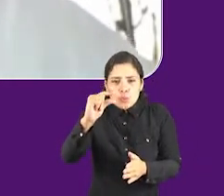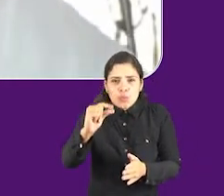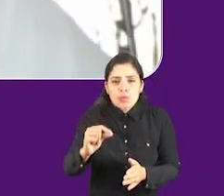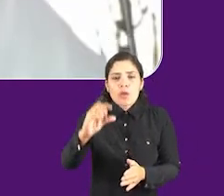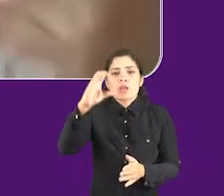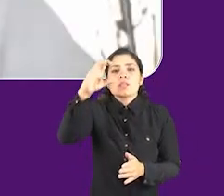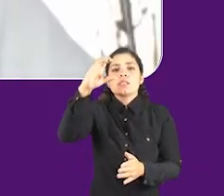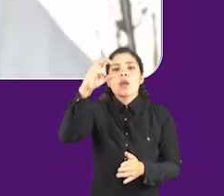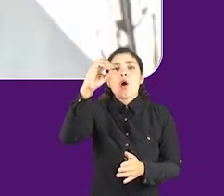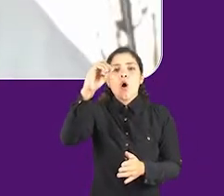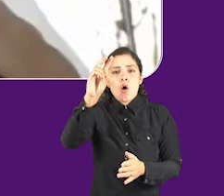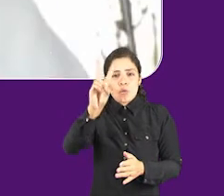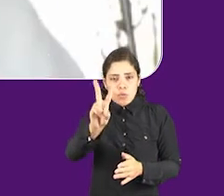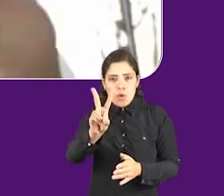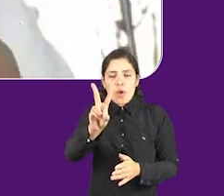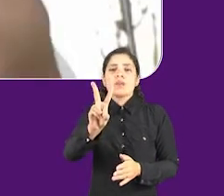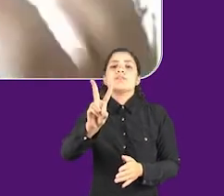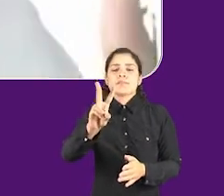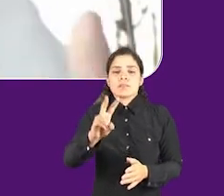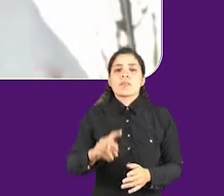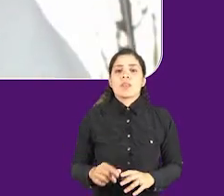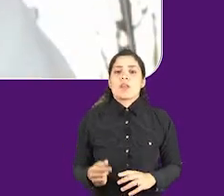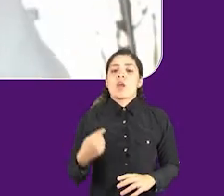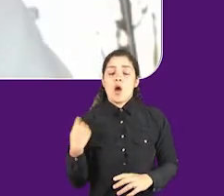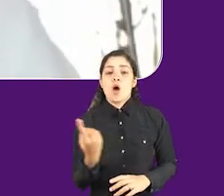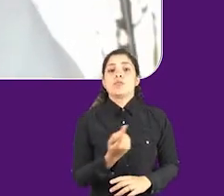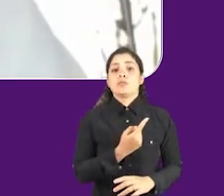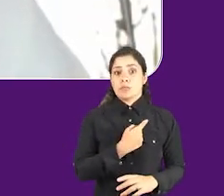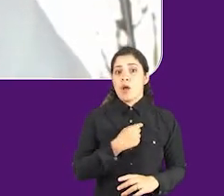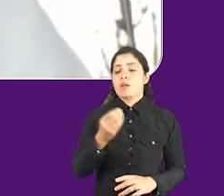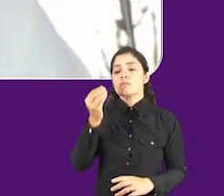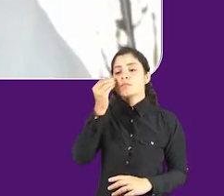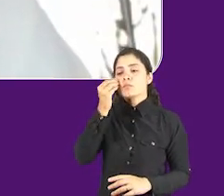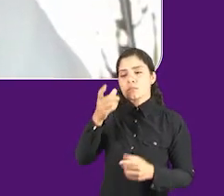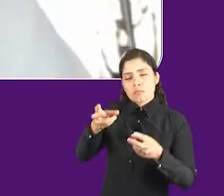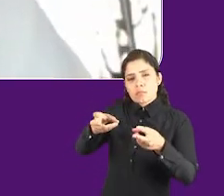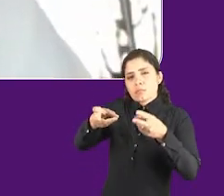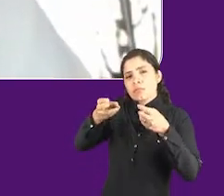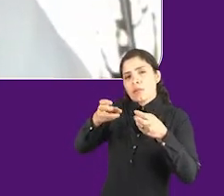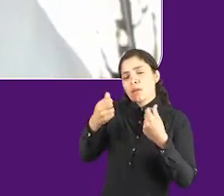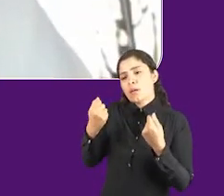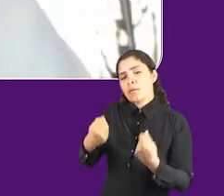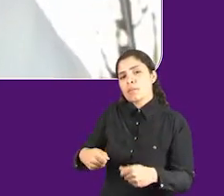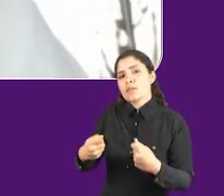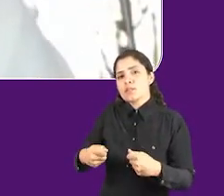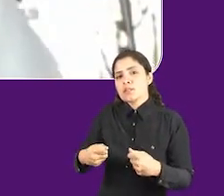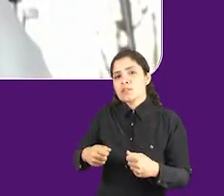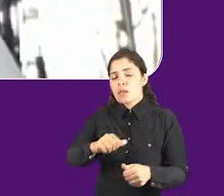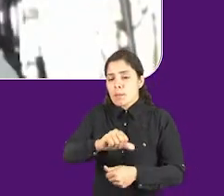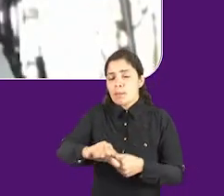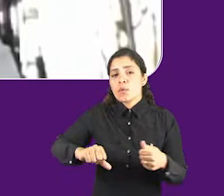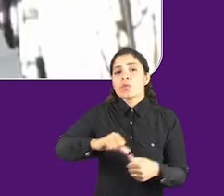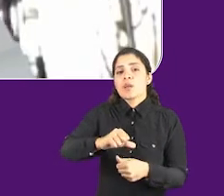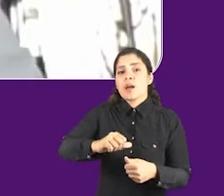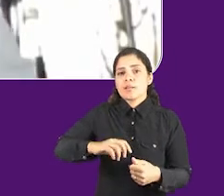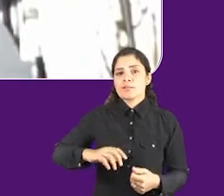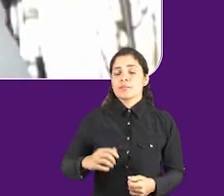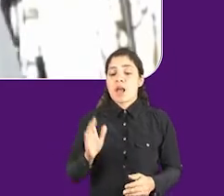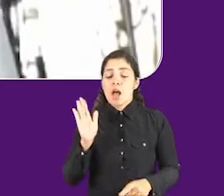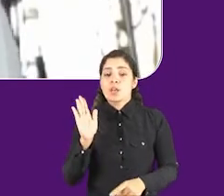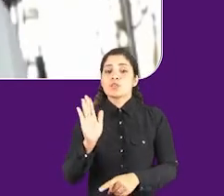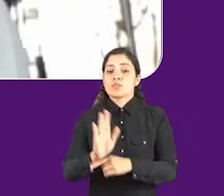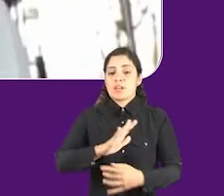Daqui esquenta não você pode imaginar quanto Positivo eu empatou de desse tipo distribuição na minha casa mas além disto